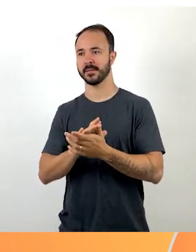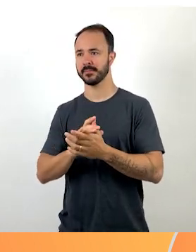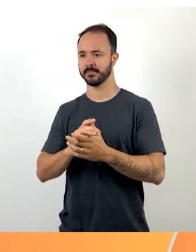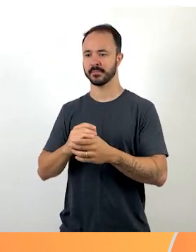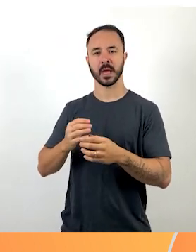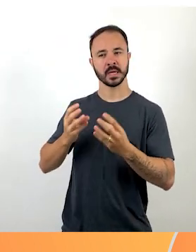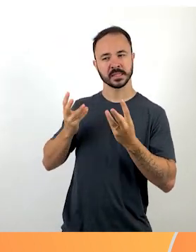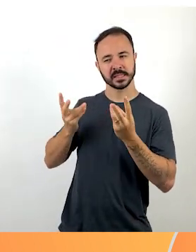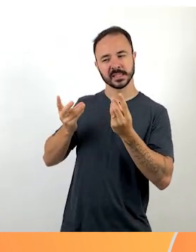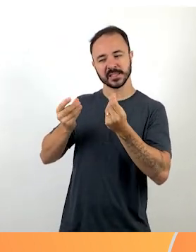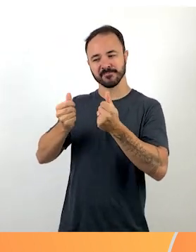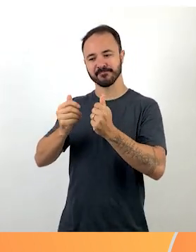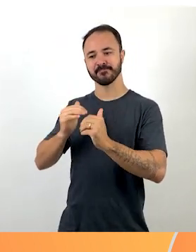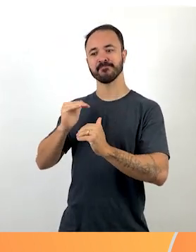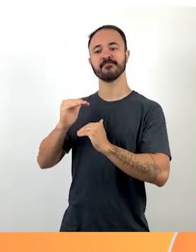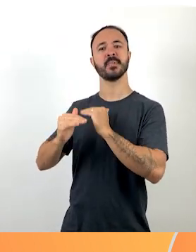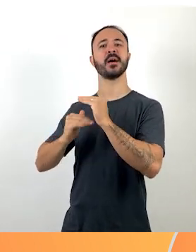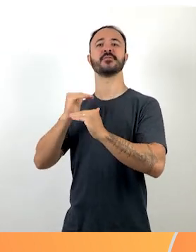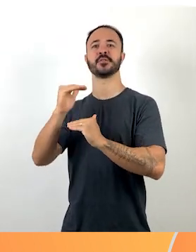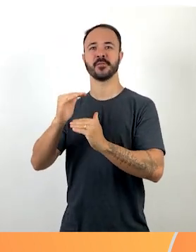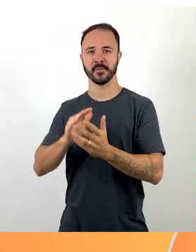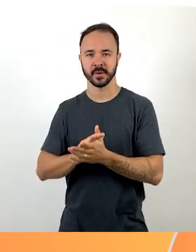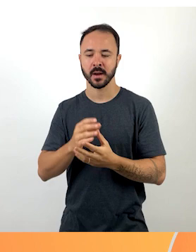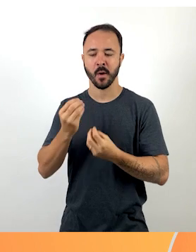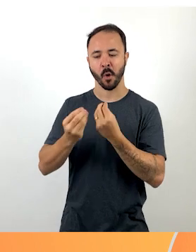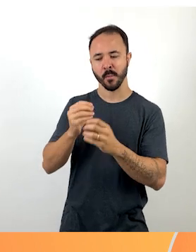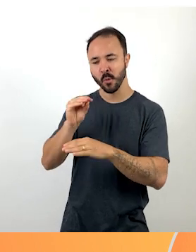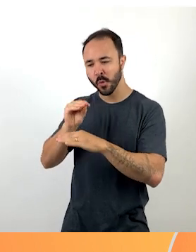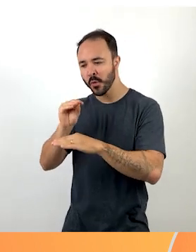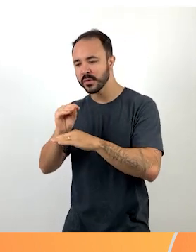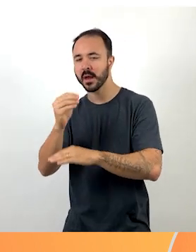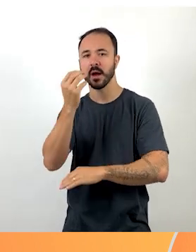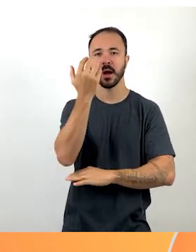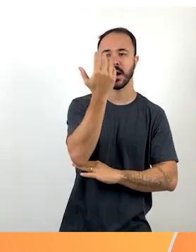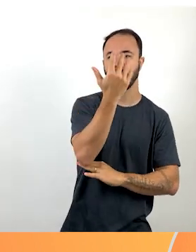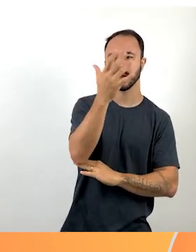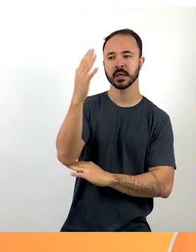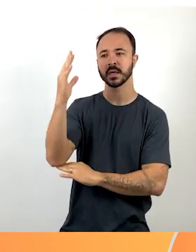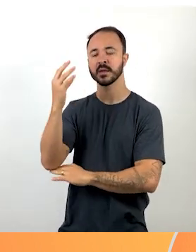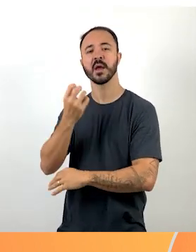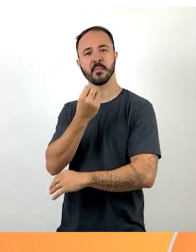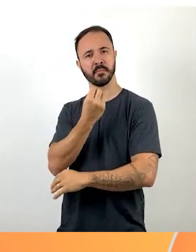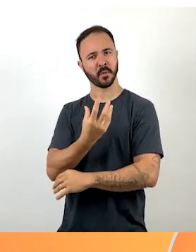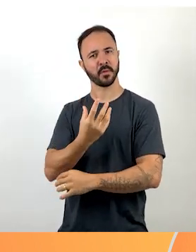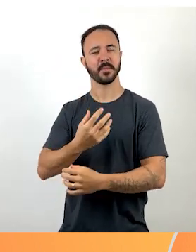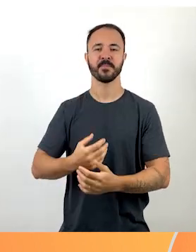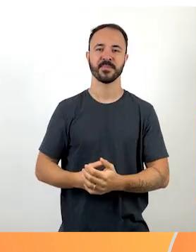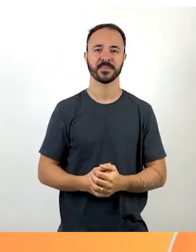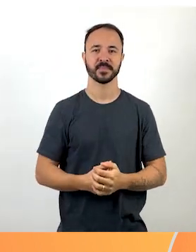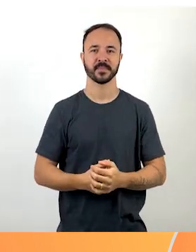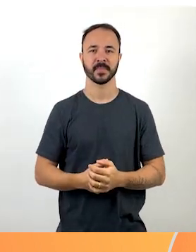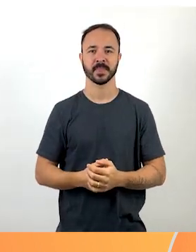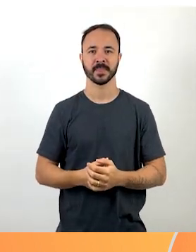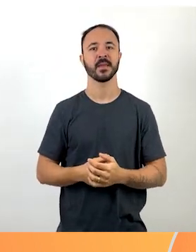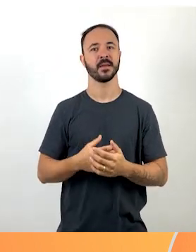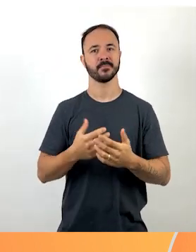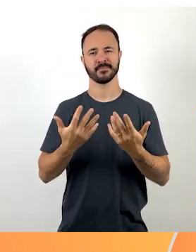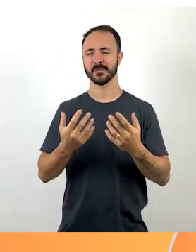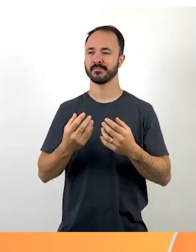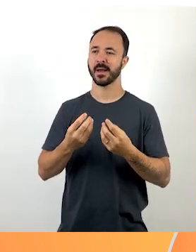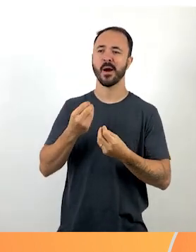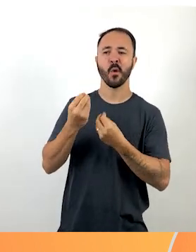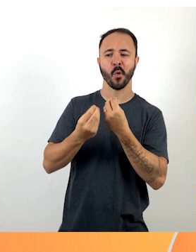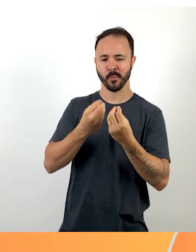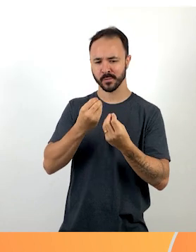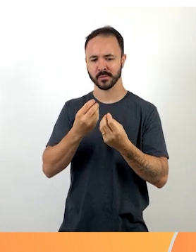cultivo orgânico, associado ao cultivo convencional, que ainda é necessário. Mas como eu posso promover o cultivo orgânico em pequena escala,